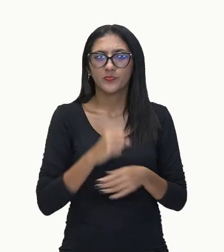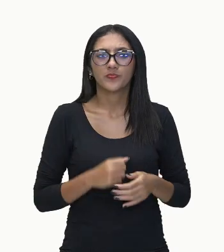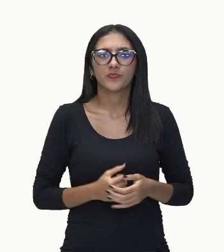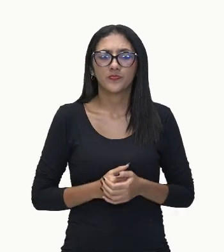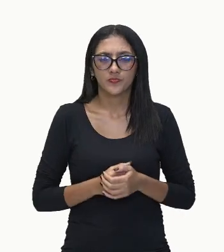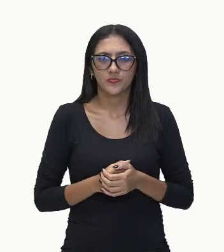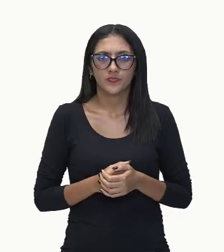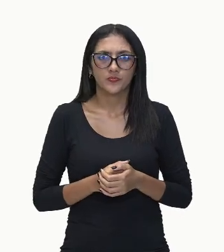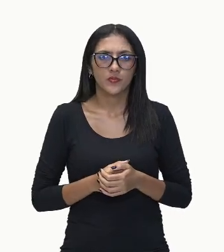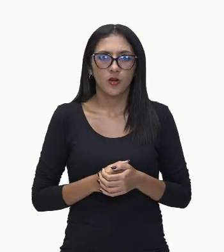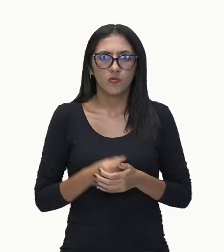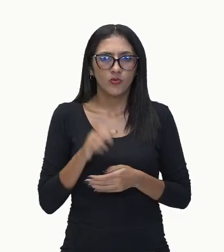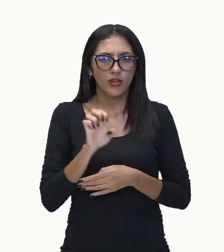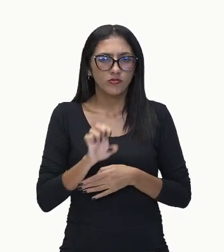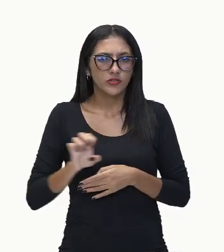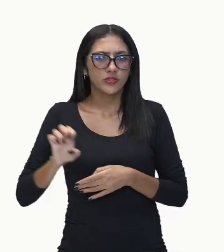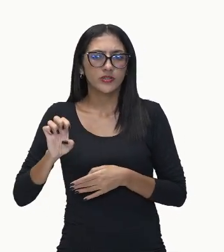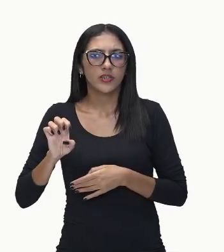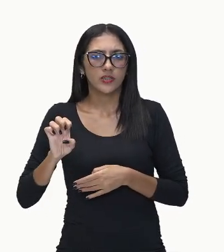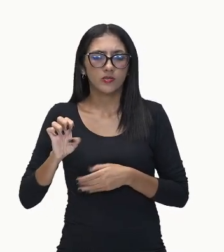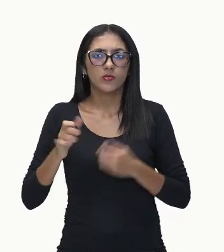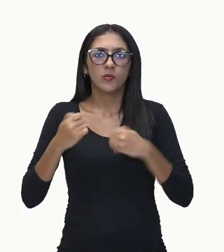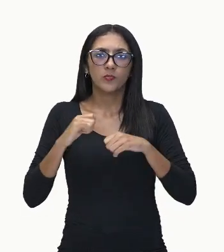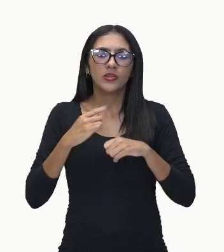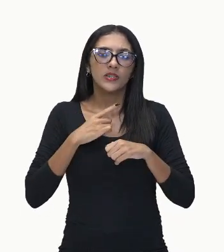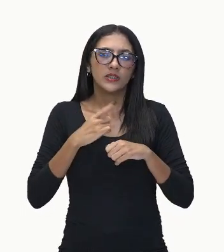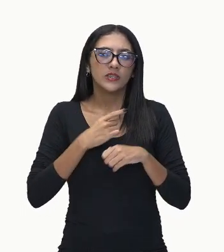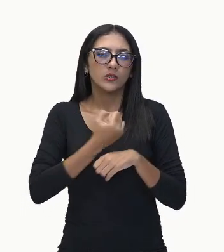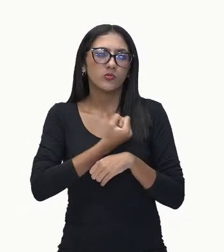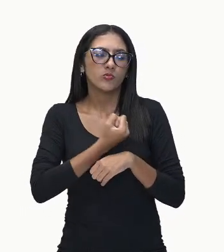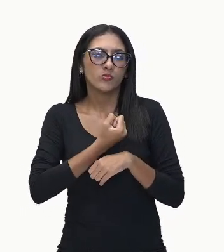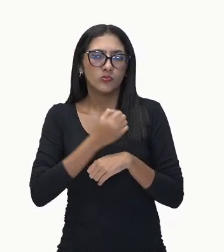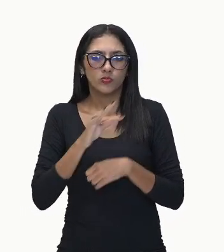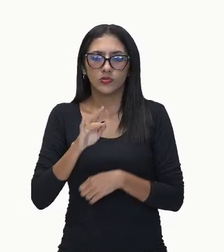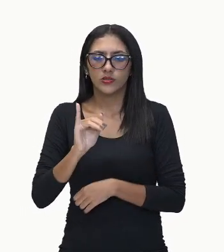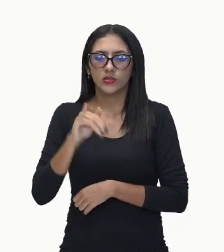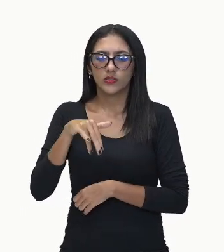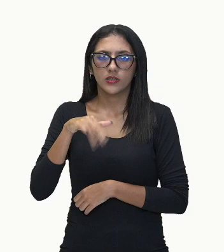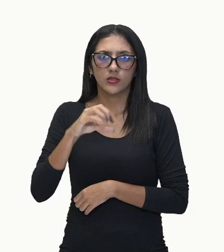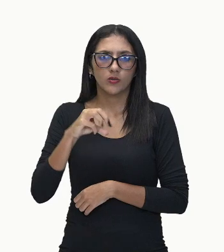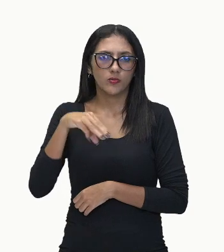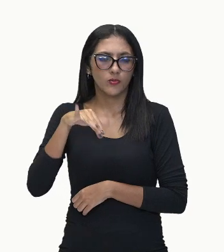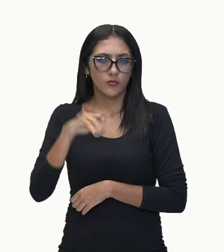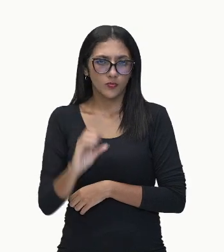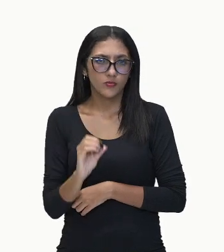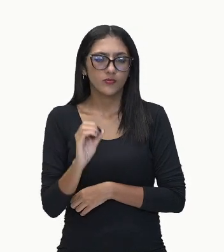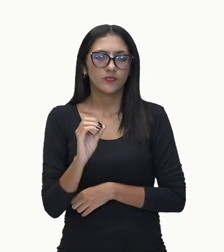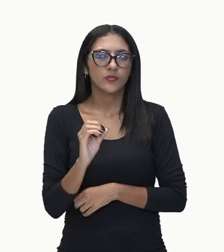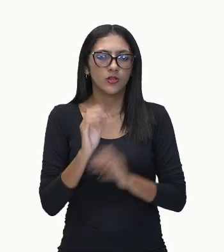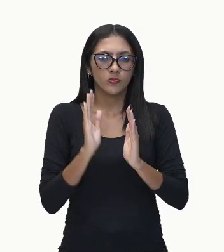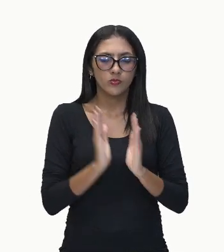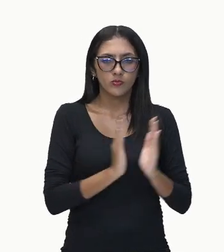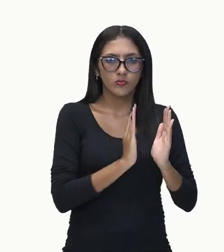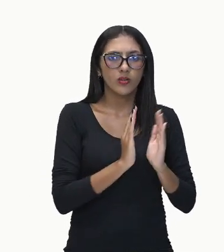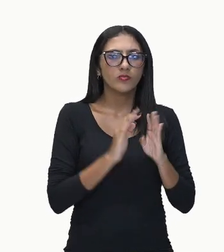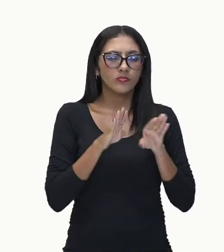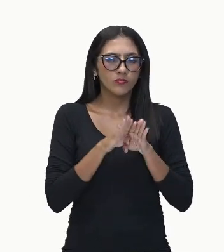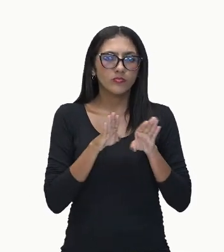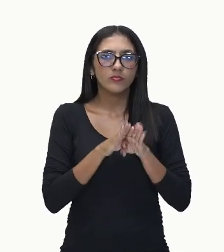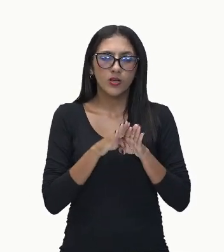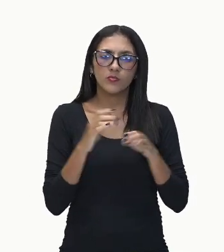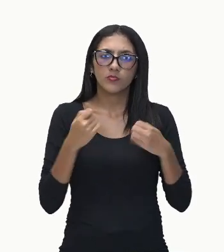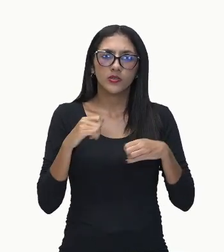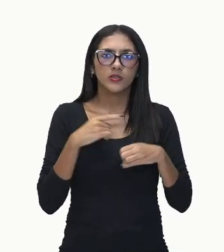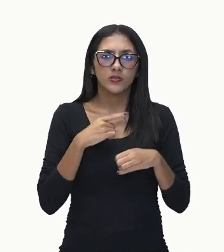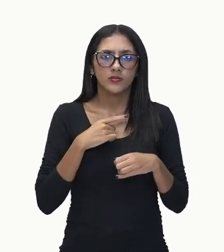Igualdade deve ficar um trinômio quadrado perfeito tudo bem e do outro lado da Igualdade nós vamos ver que número